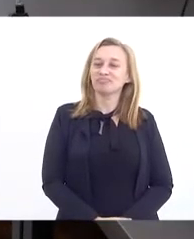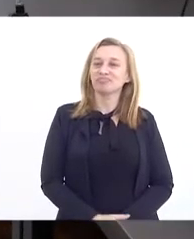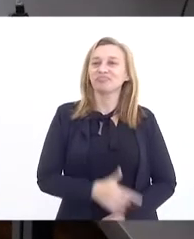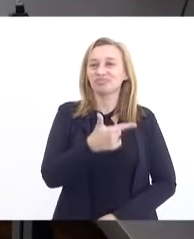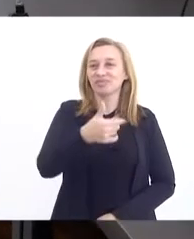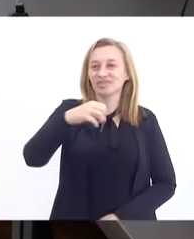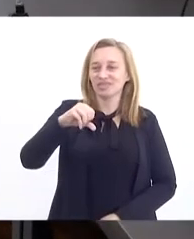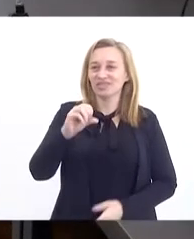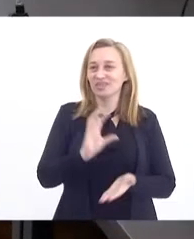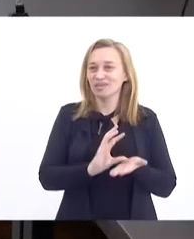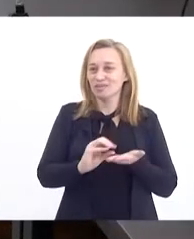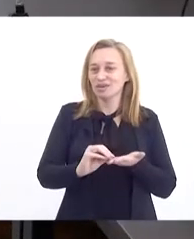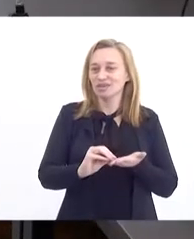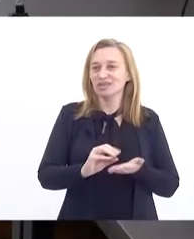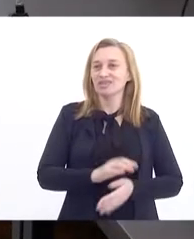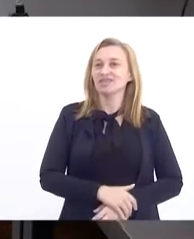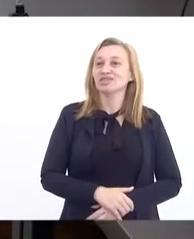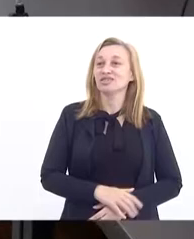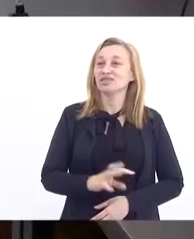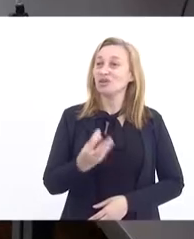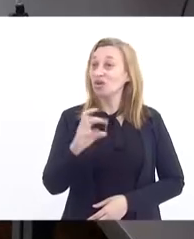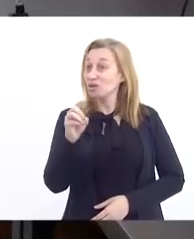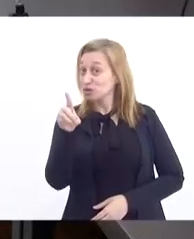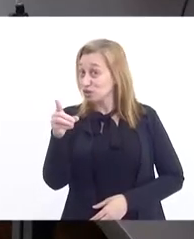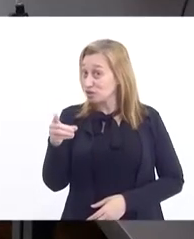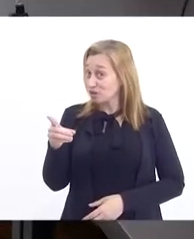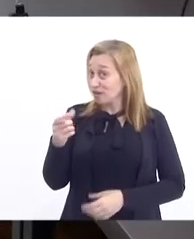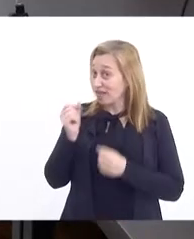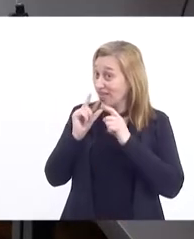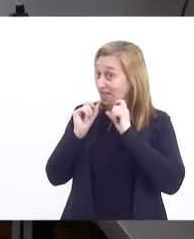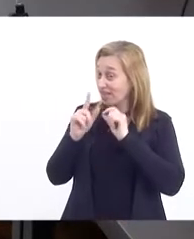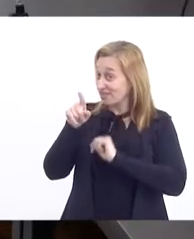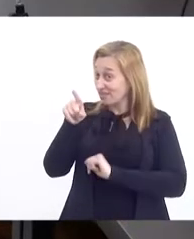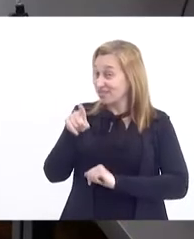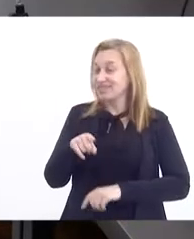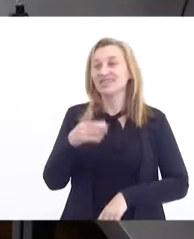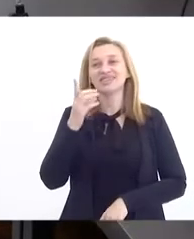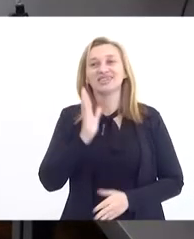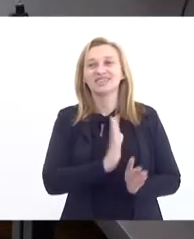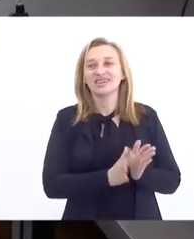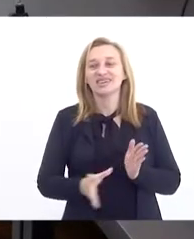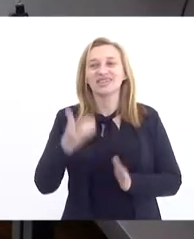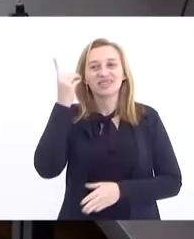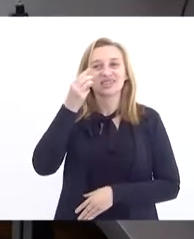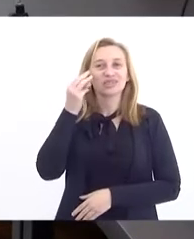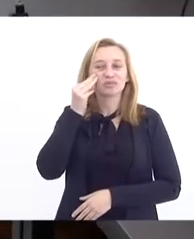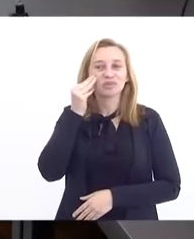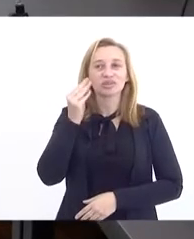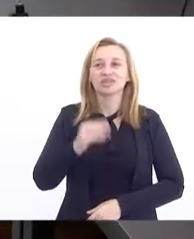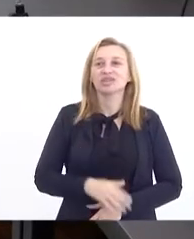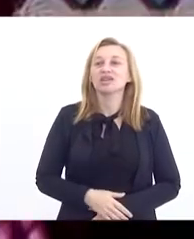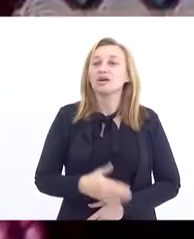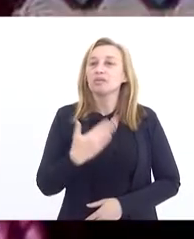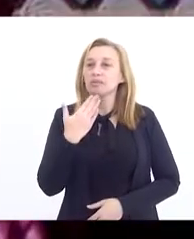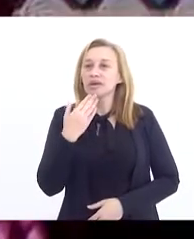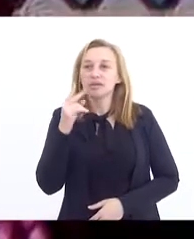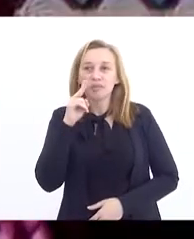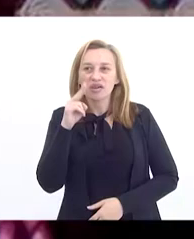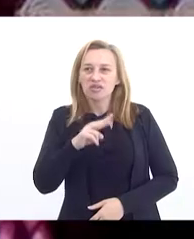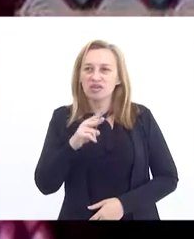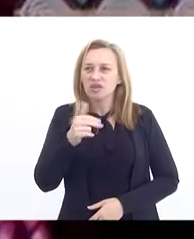29 da pauta. Já vai o Chico fazer queixa para o Rodrigo. Questão de ordem, deputada Mônica. De vistas